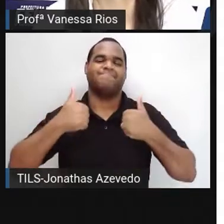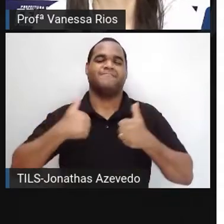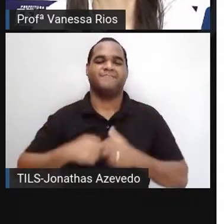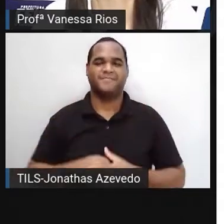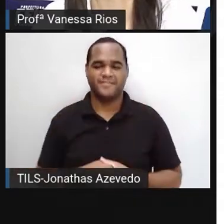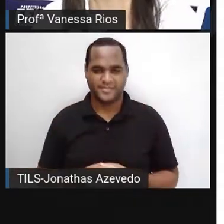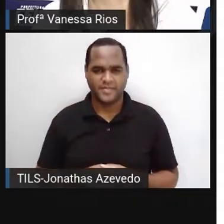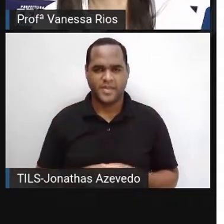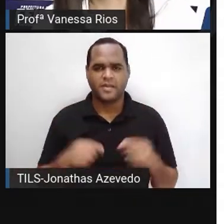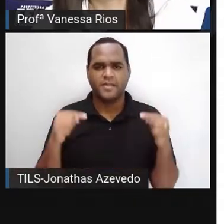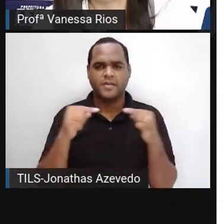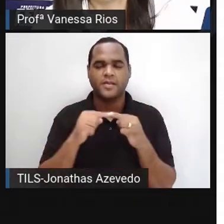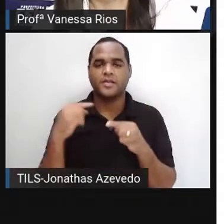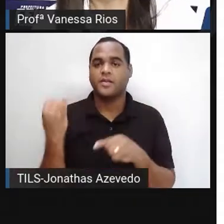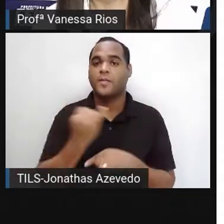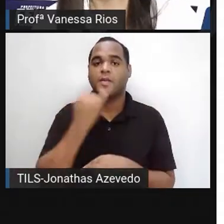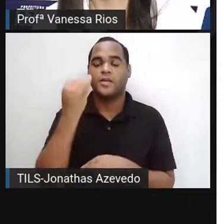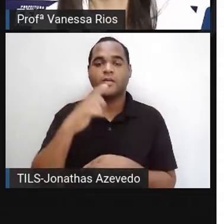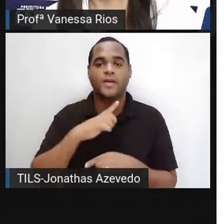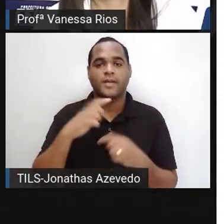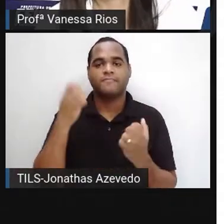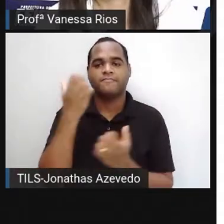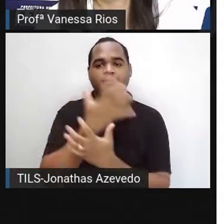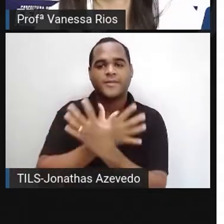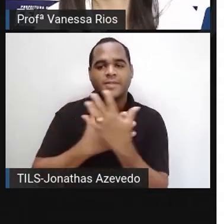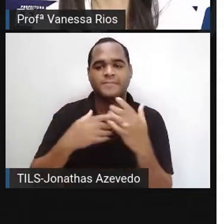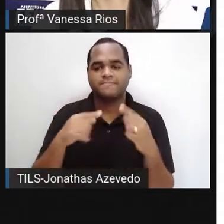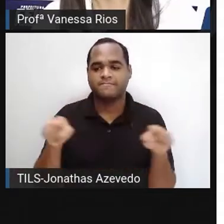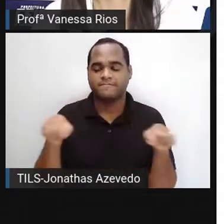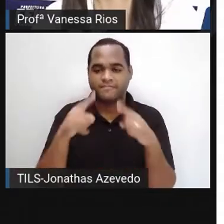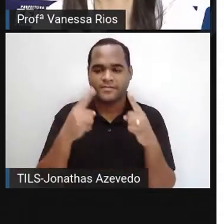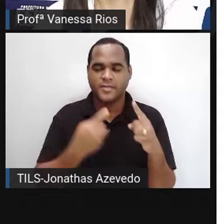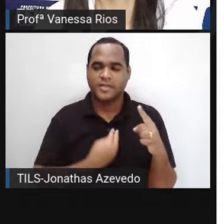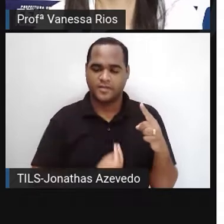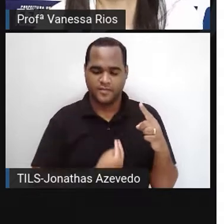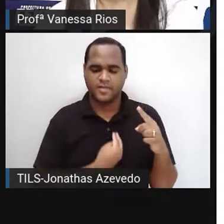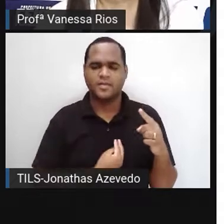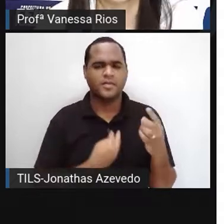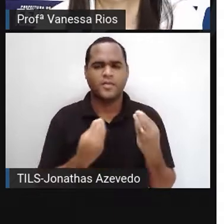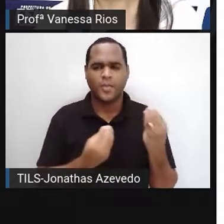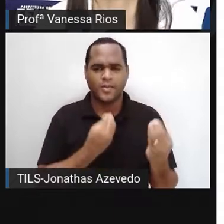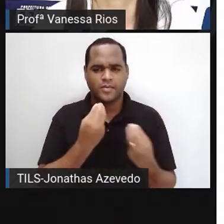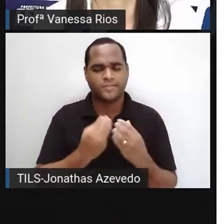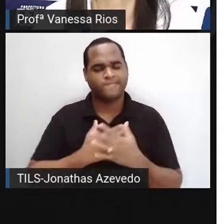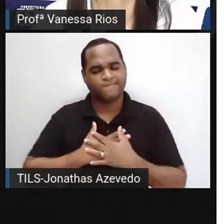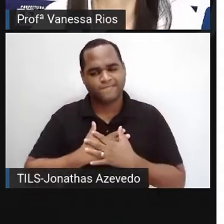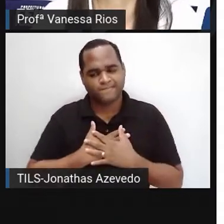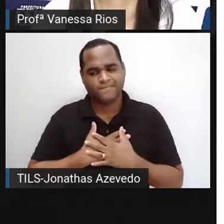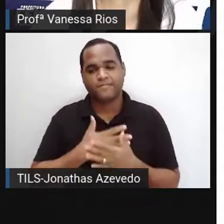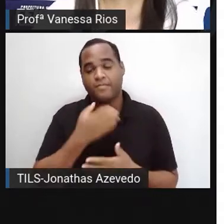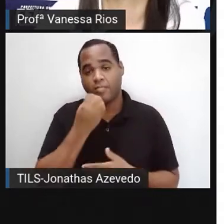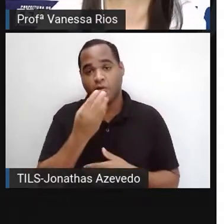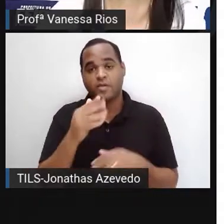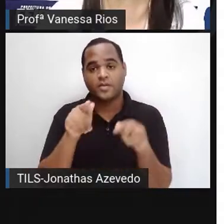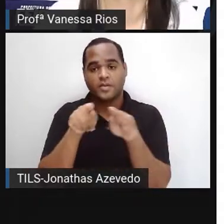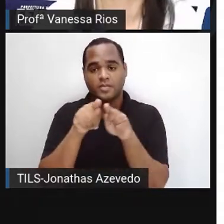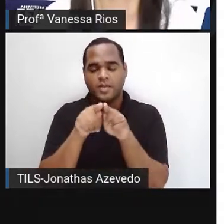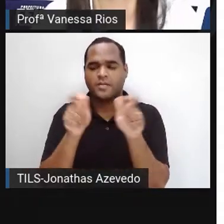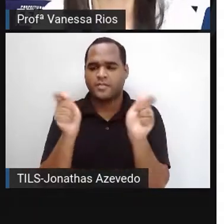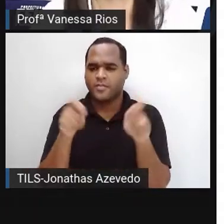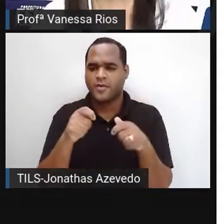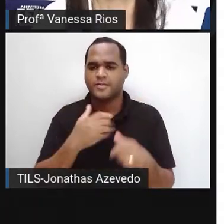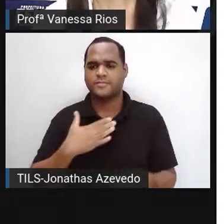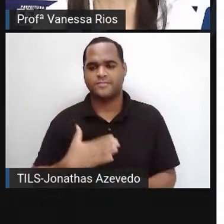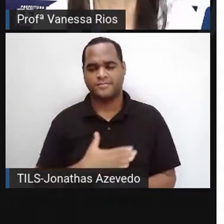esta a importância da música para a nossa vida. Como a música é uma atividade prazerosa, que pode inclusive servir aí